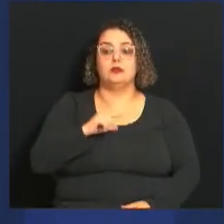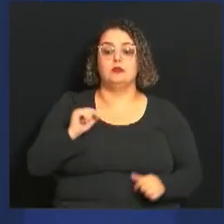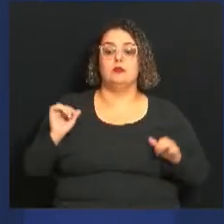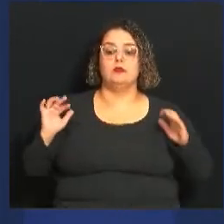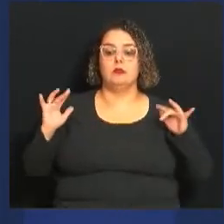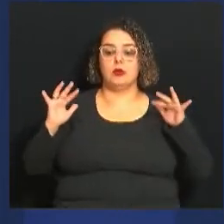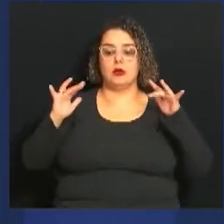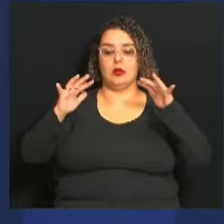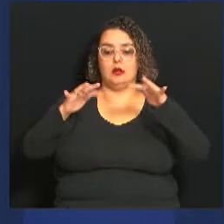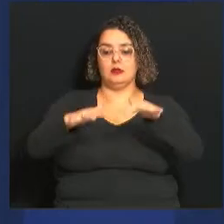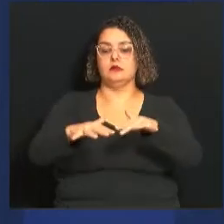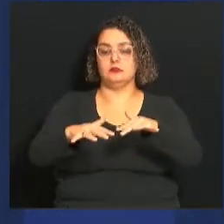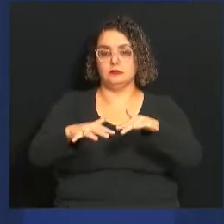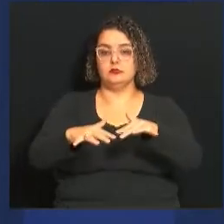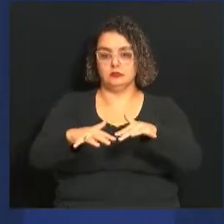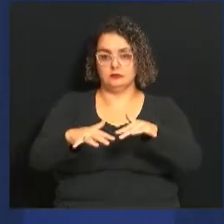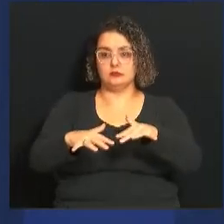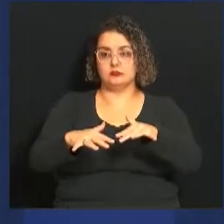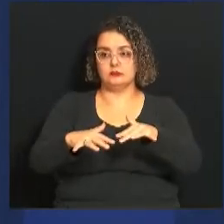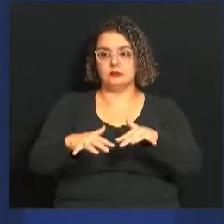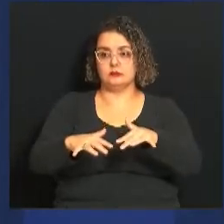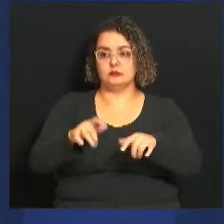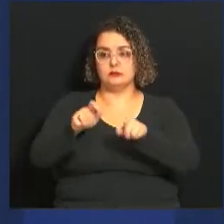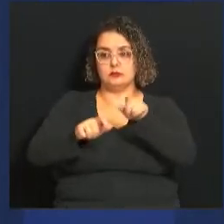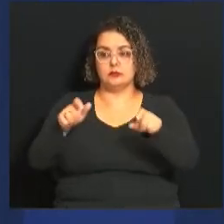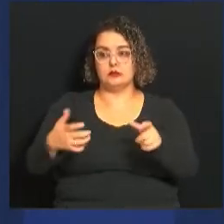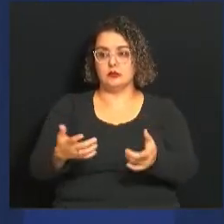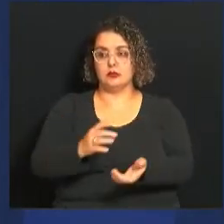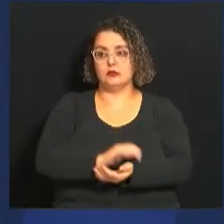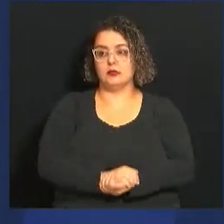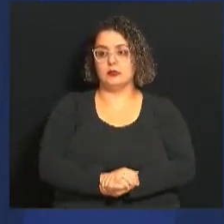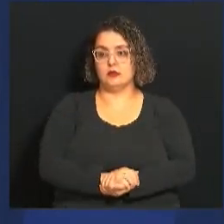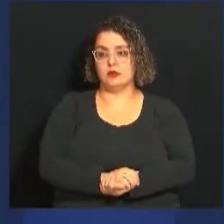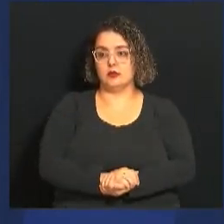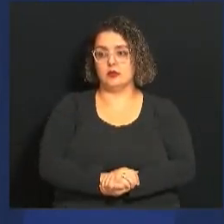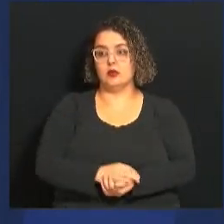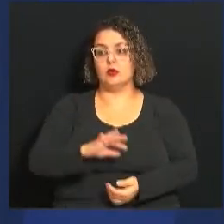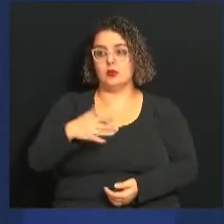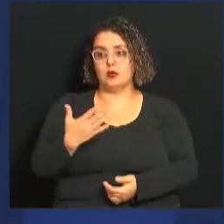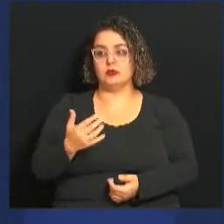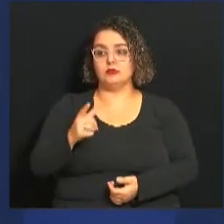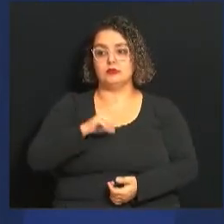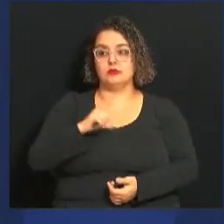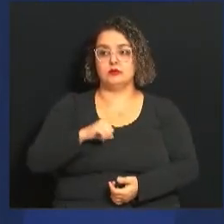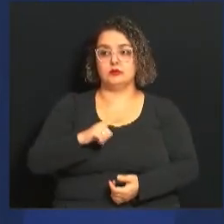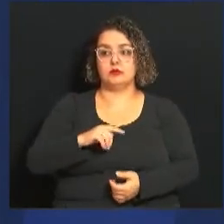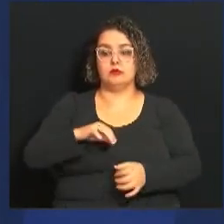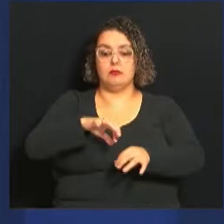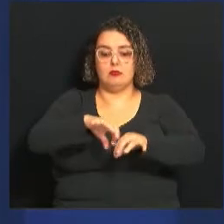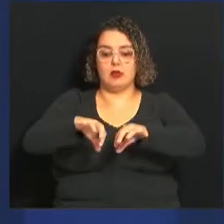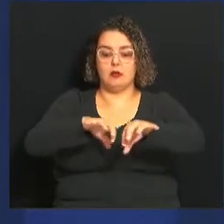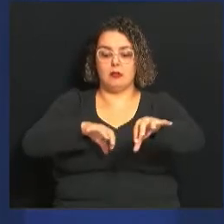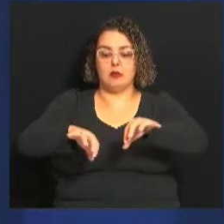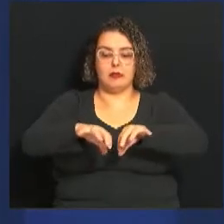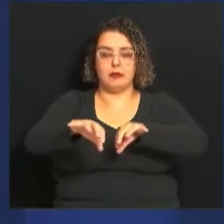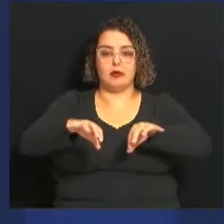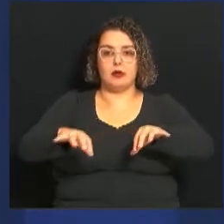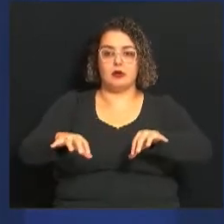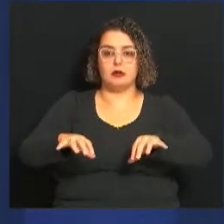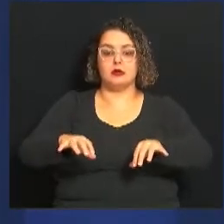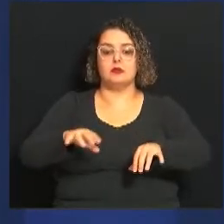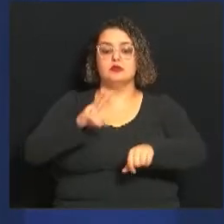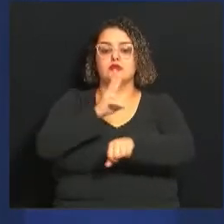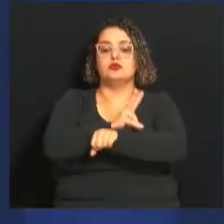né, da população, quando existe um parcelamento dessas terras, né, das áreas de APA,